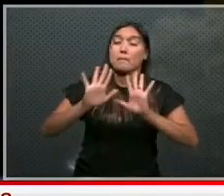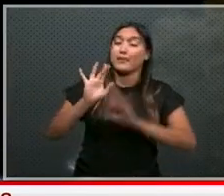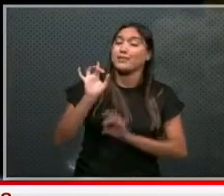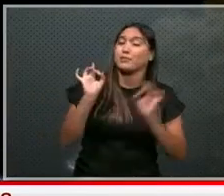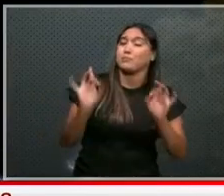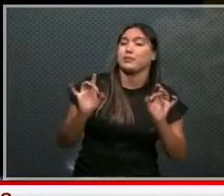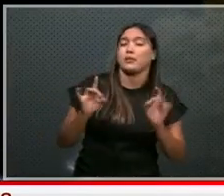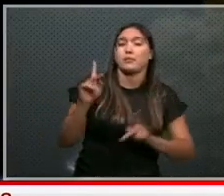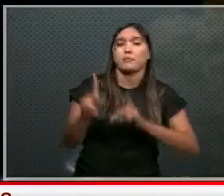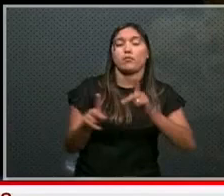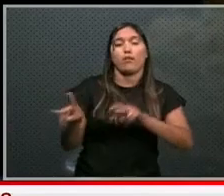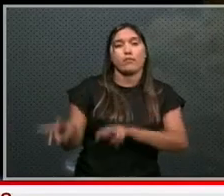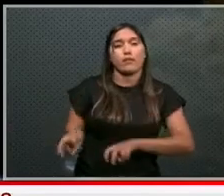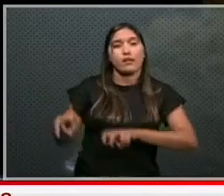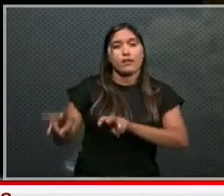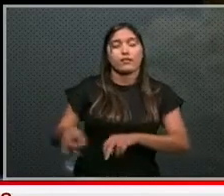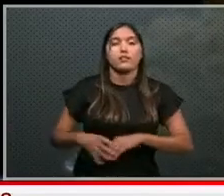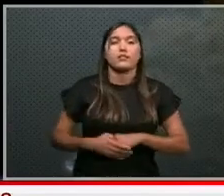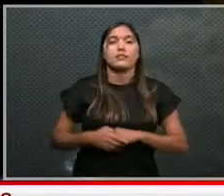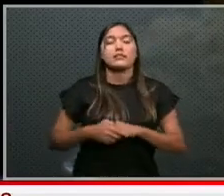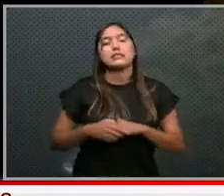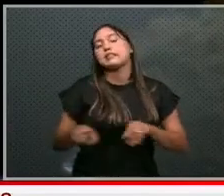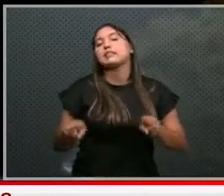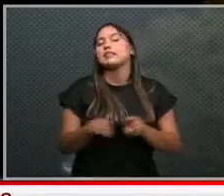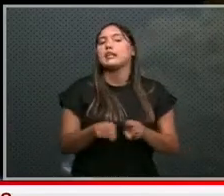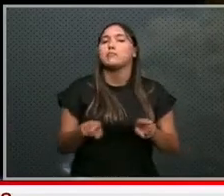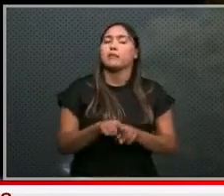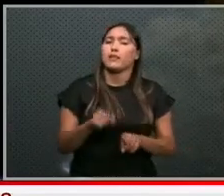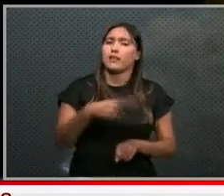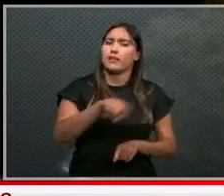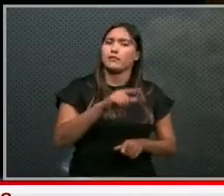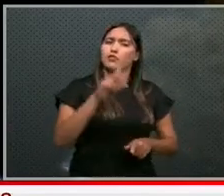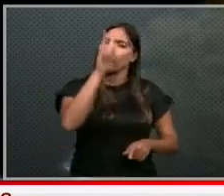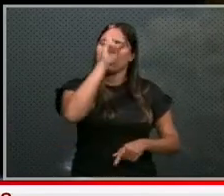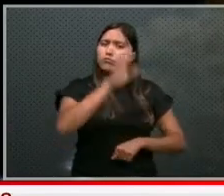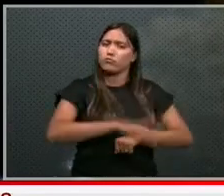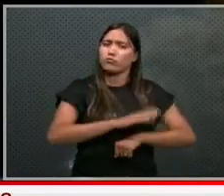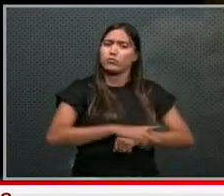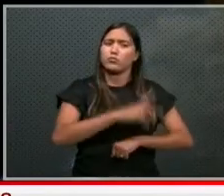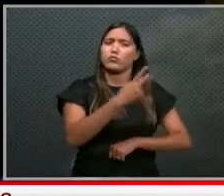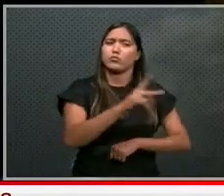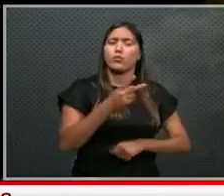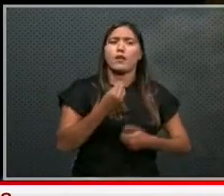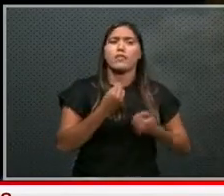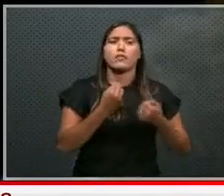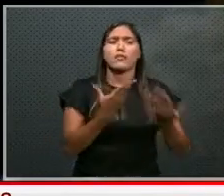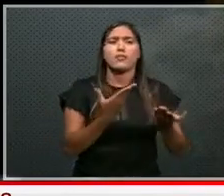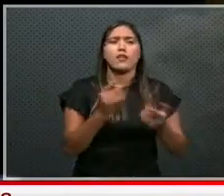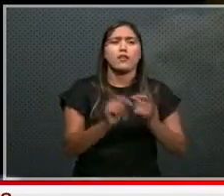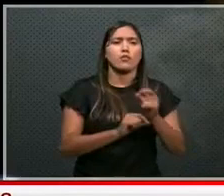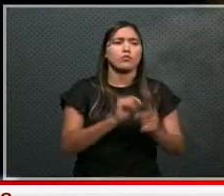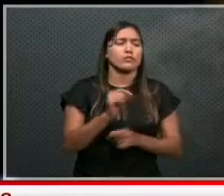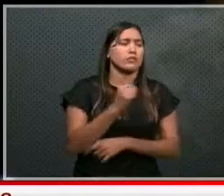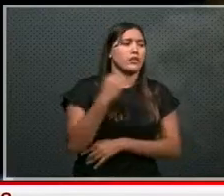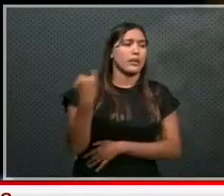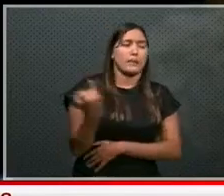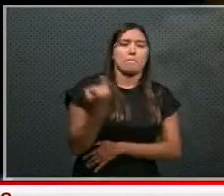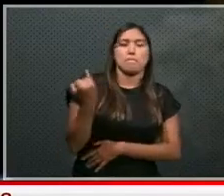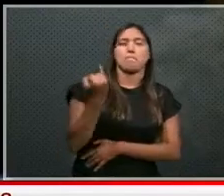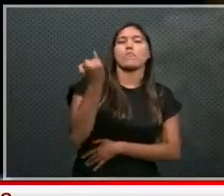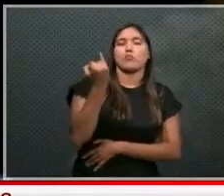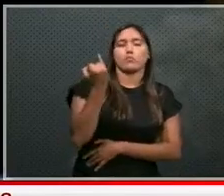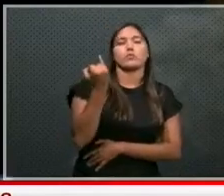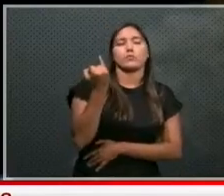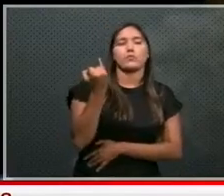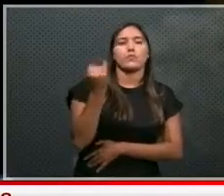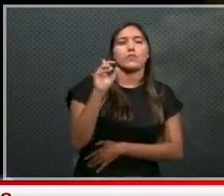especial do povo do Campo né e que essa trajetória é coloca num patamar de importância que é muito